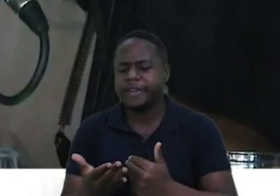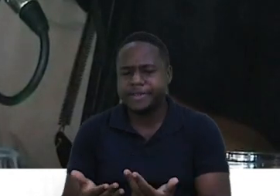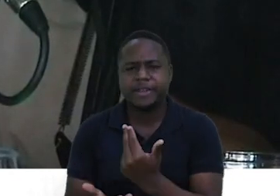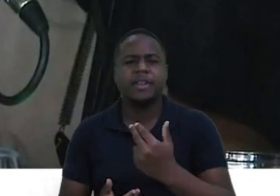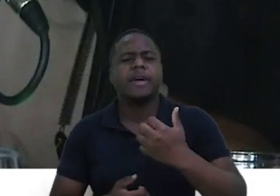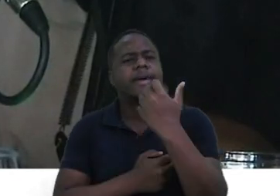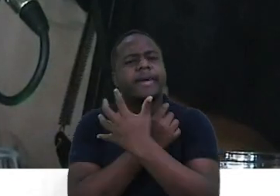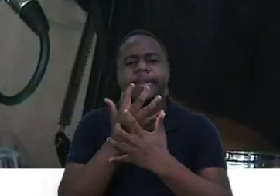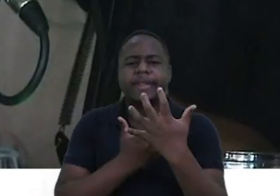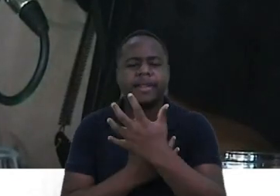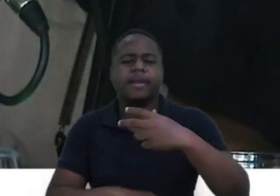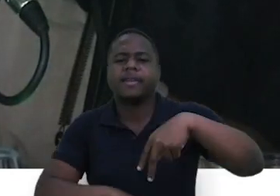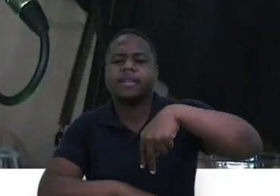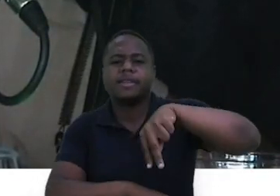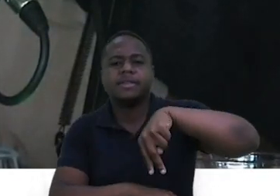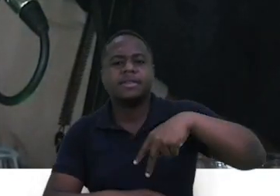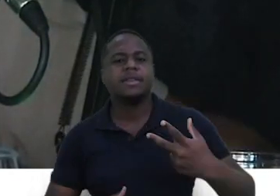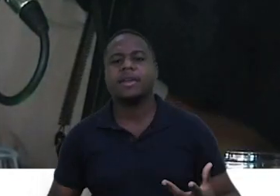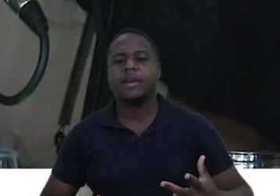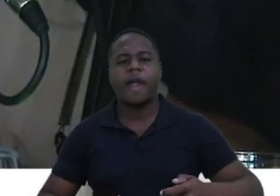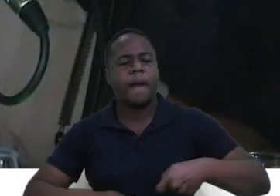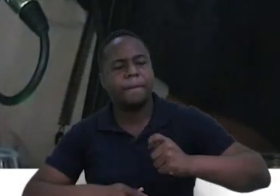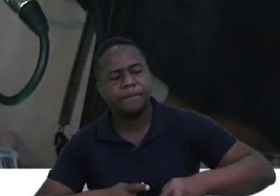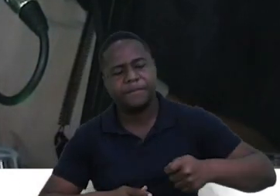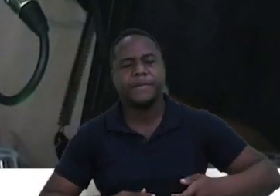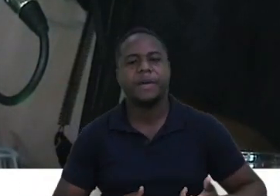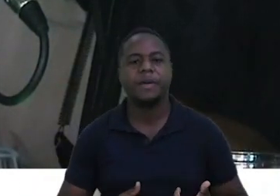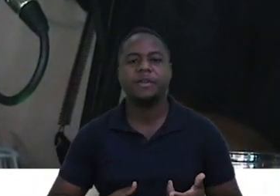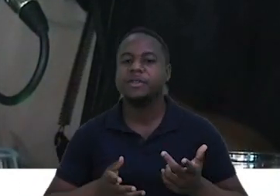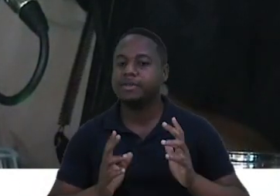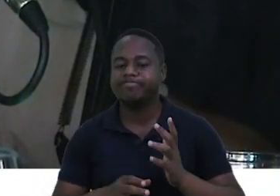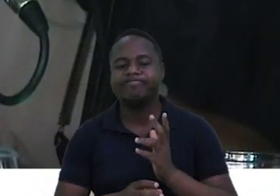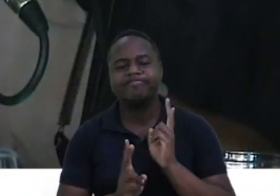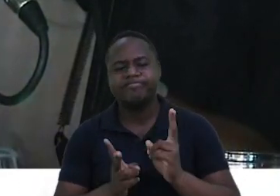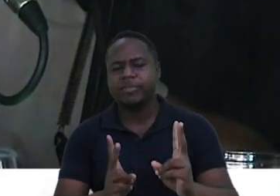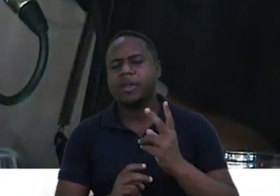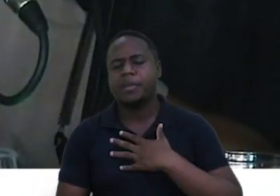cantar, de tocar, enfim. E em um momento